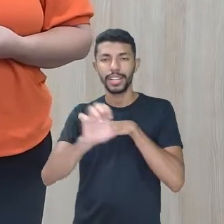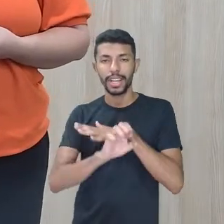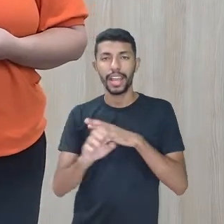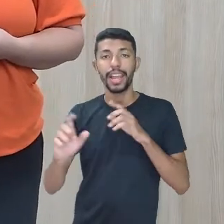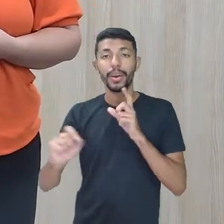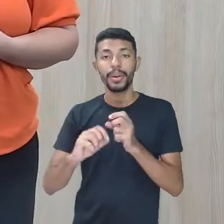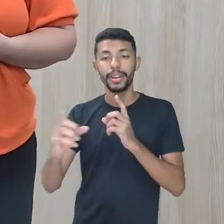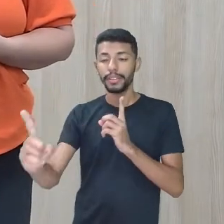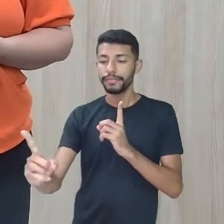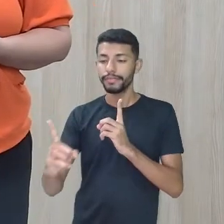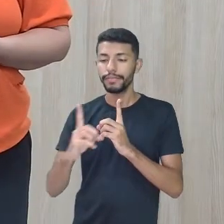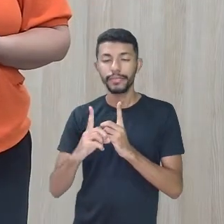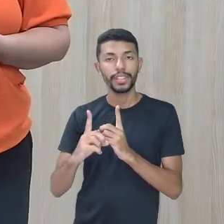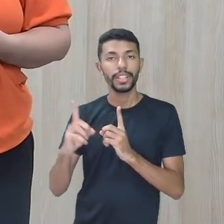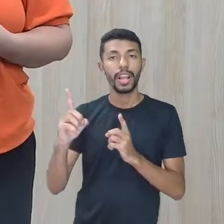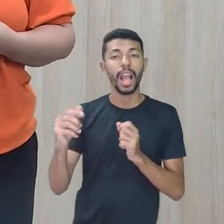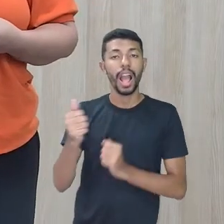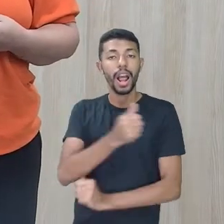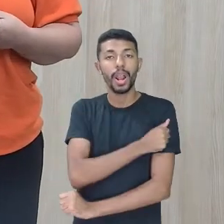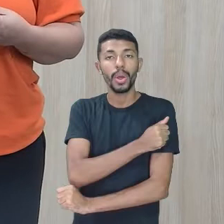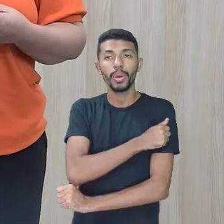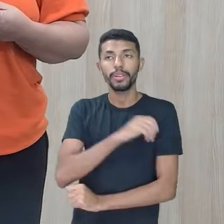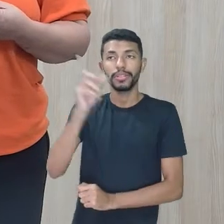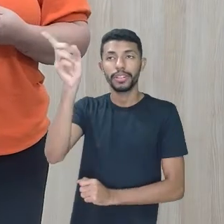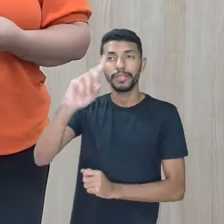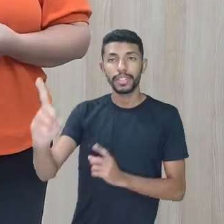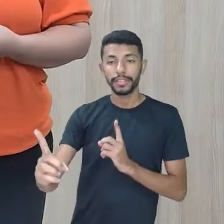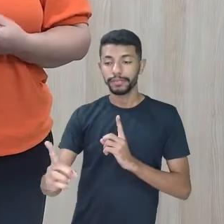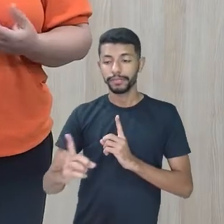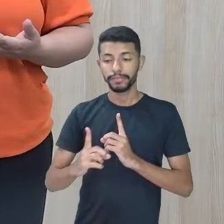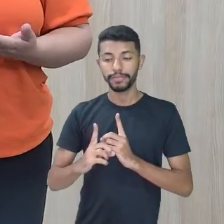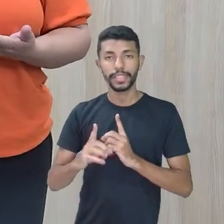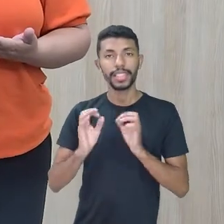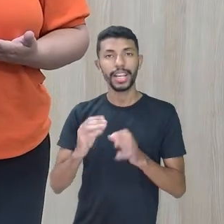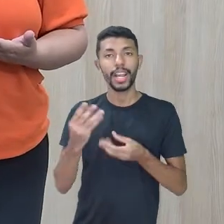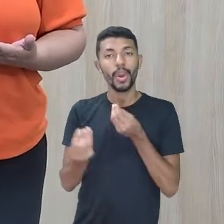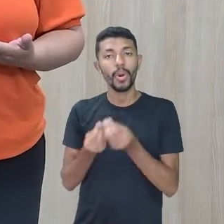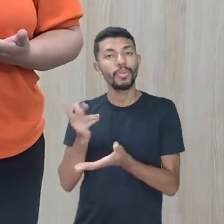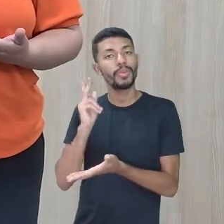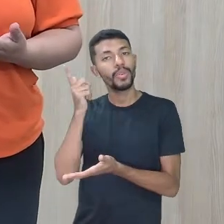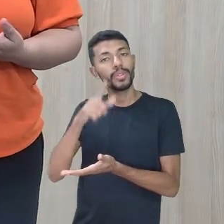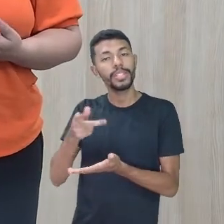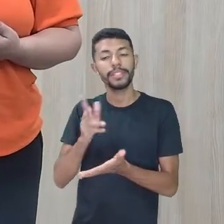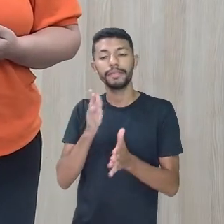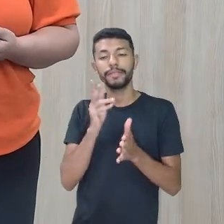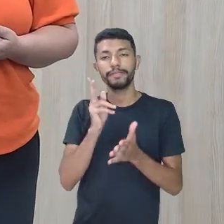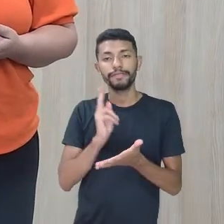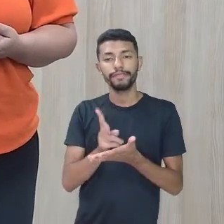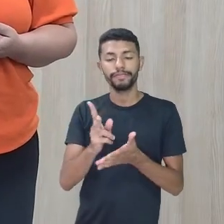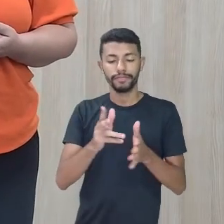atendendo esse estudante com deficiência, de como conseguir manter essa rotina.